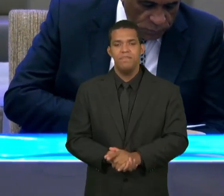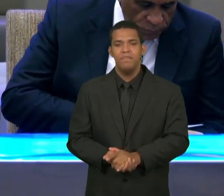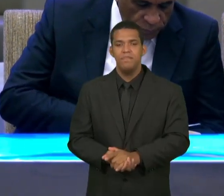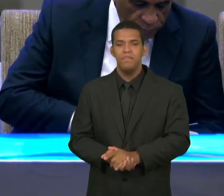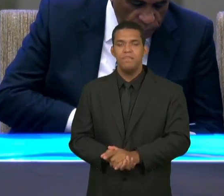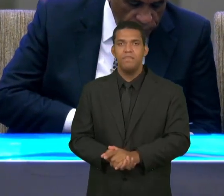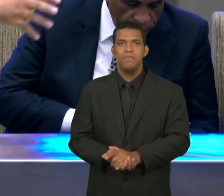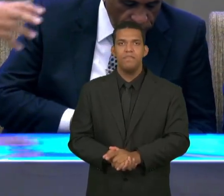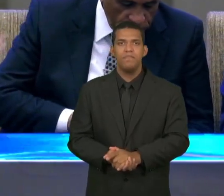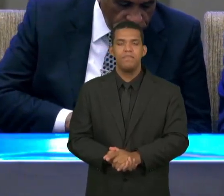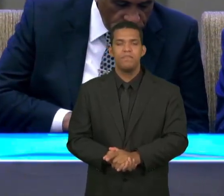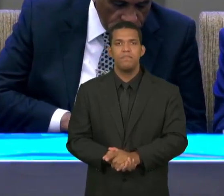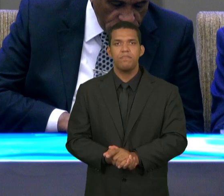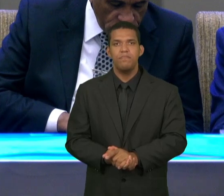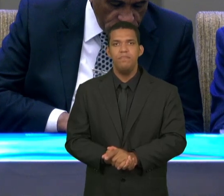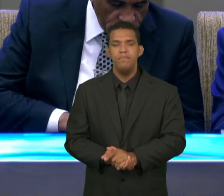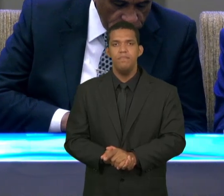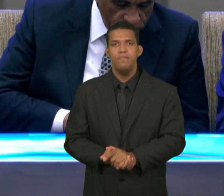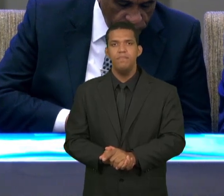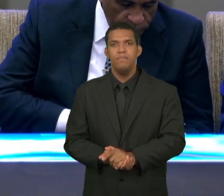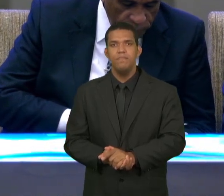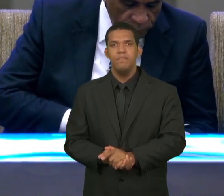significar propósito.